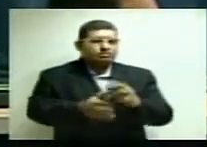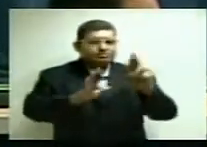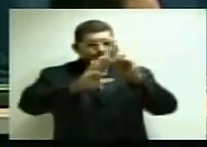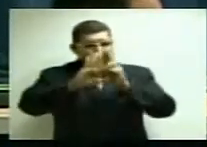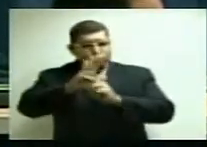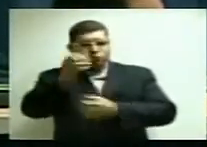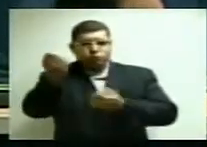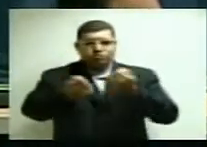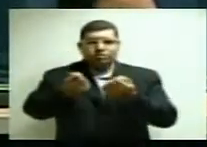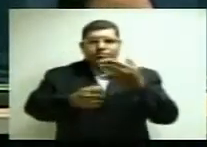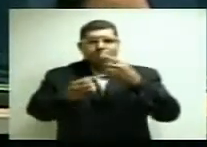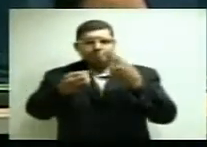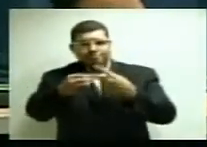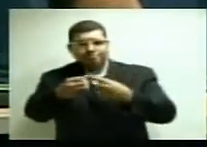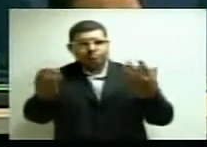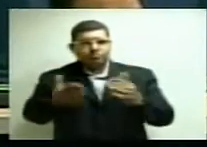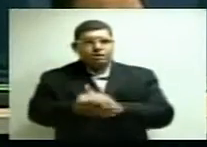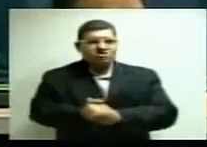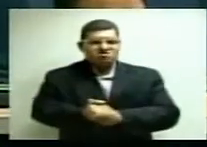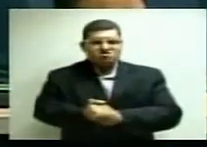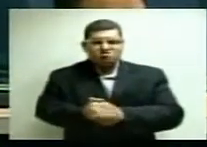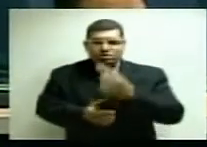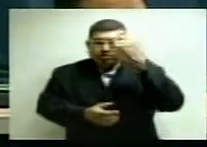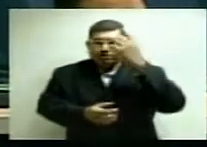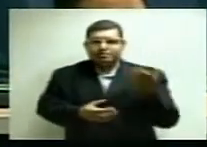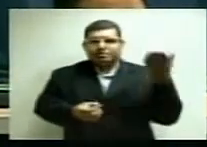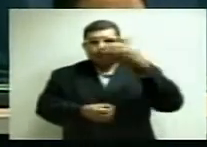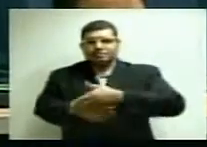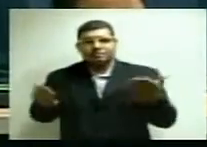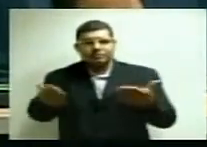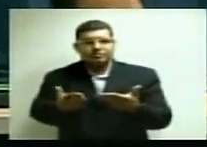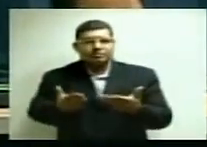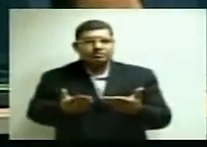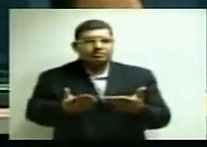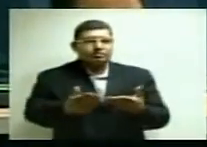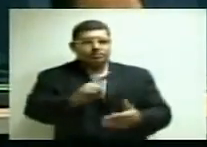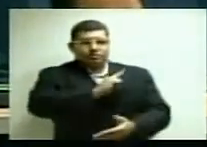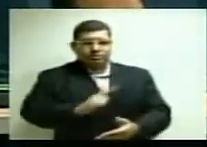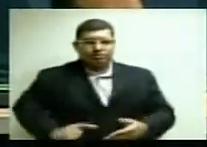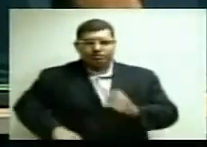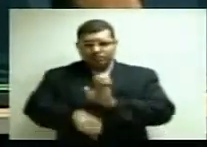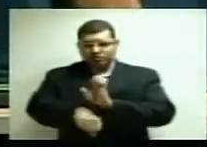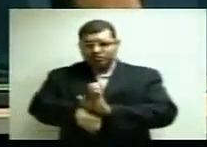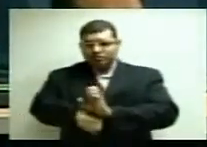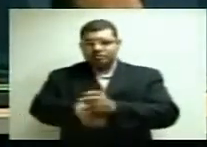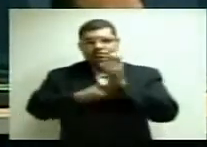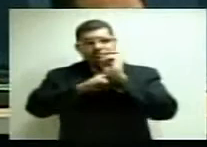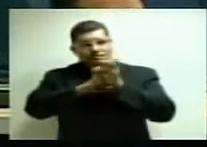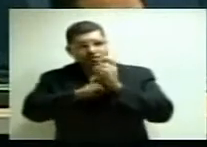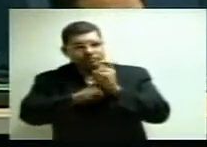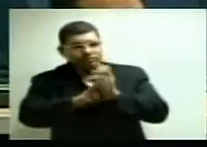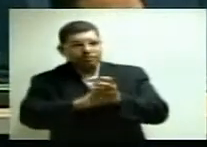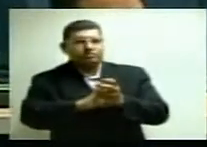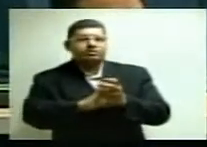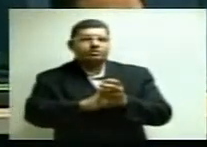relativa a trânsito ser do município, penso que chegou a hora do governo do estado, da Assembleia